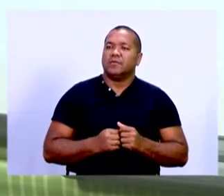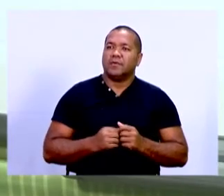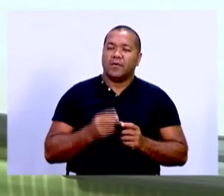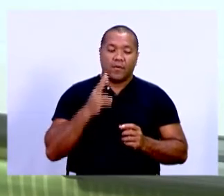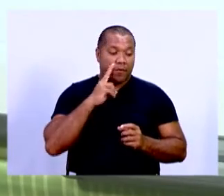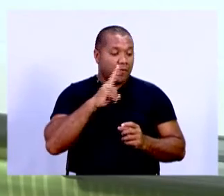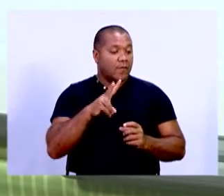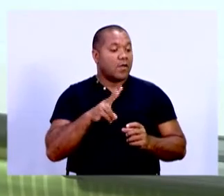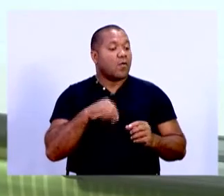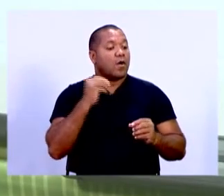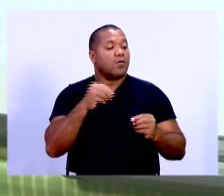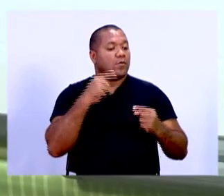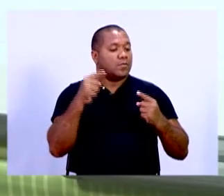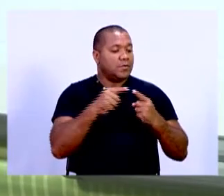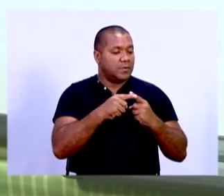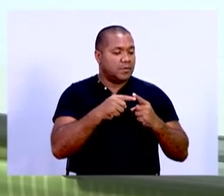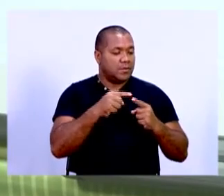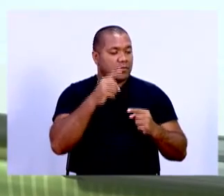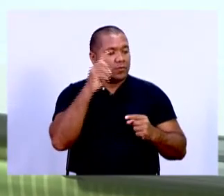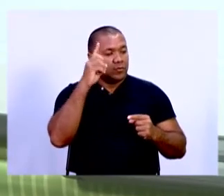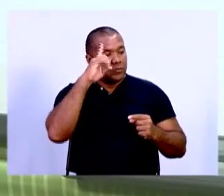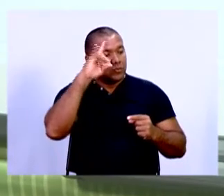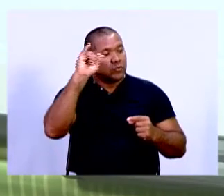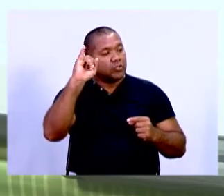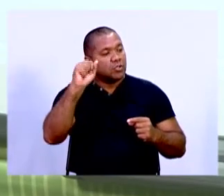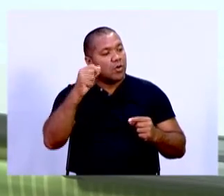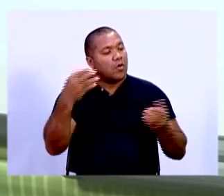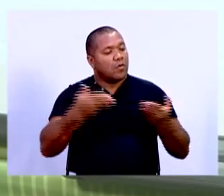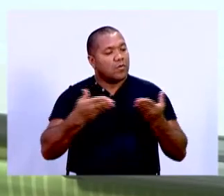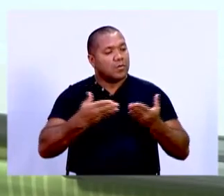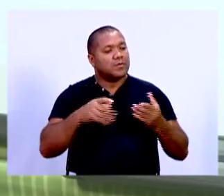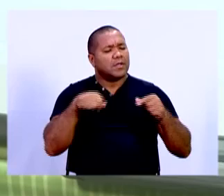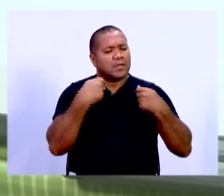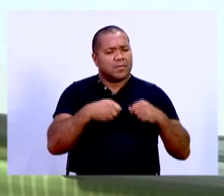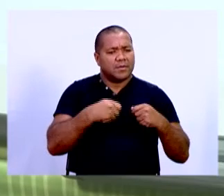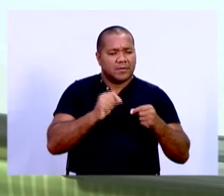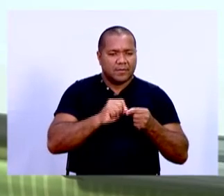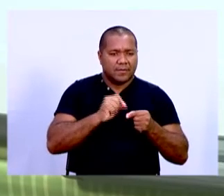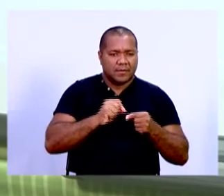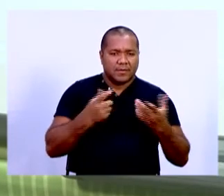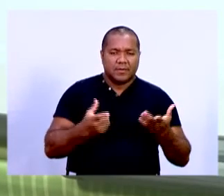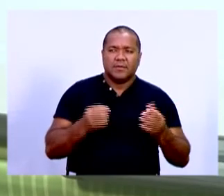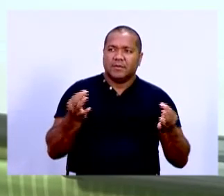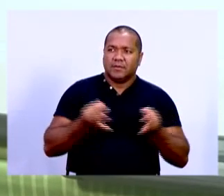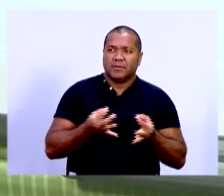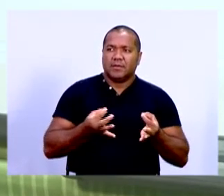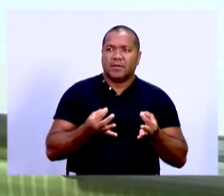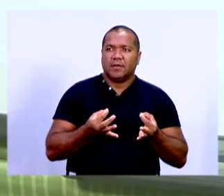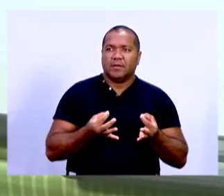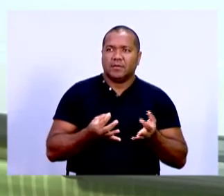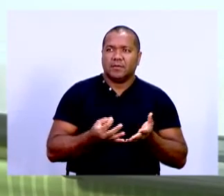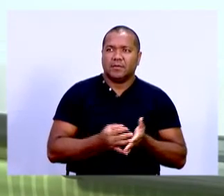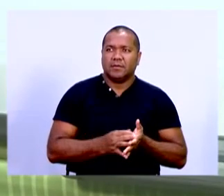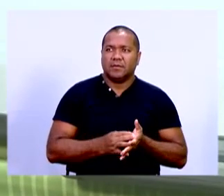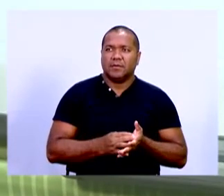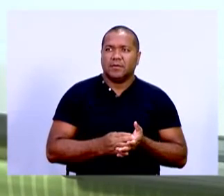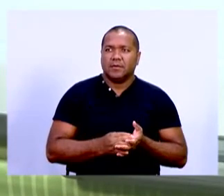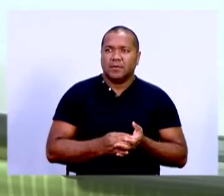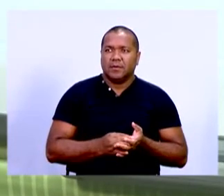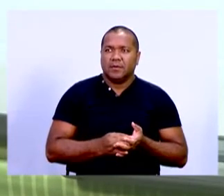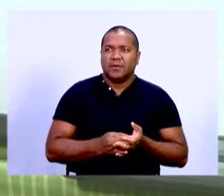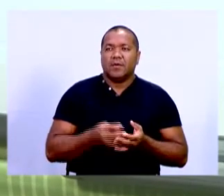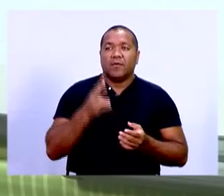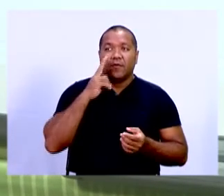quais são as metas diárias para aquela empresa, o que ele vai precisar fazer, certo, pessoal? Então, vejam